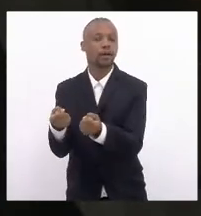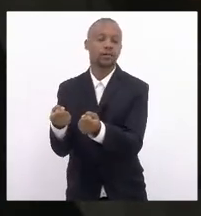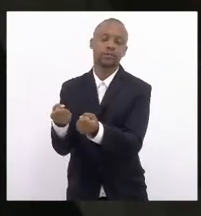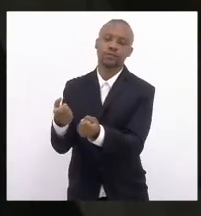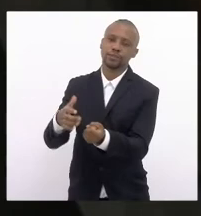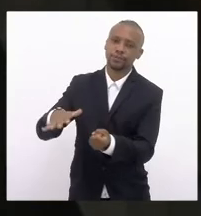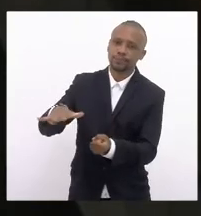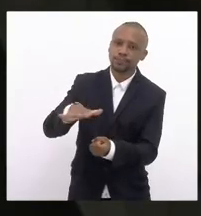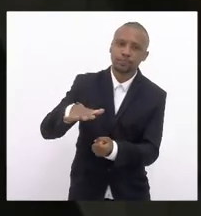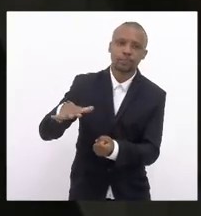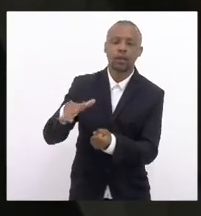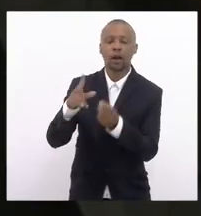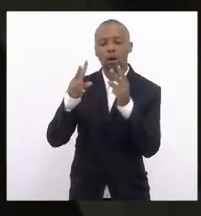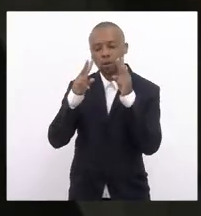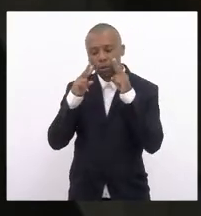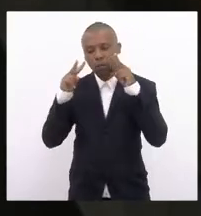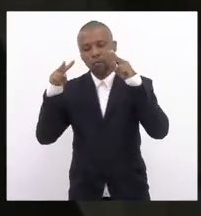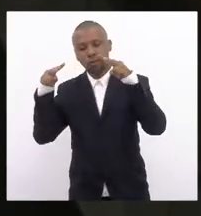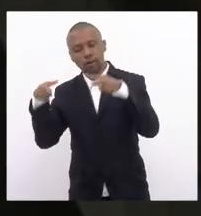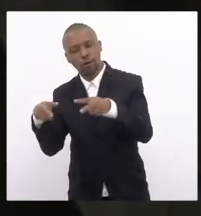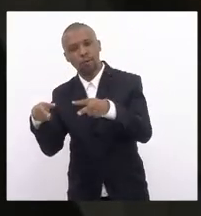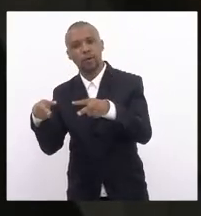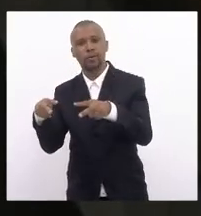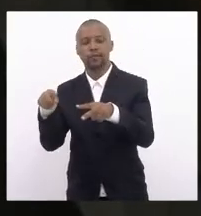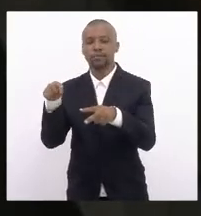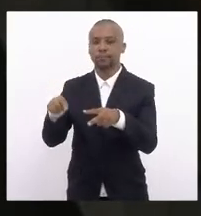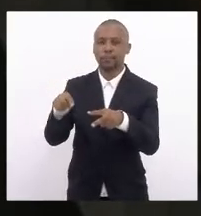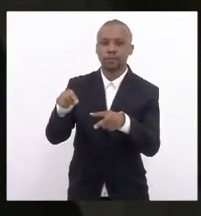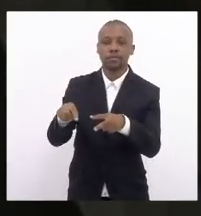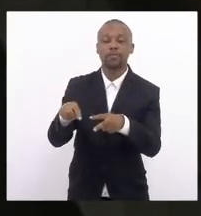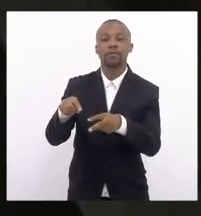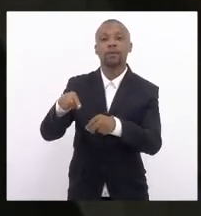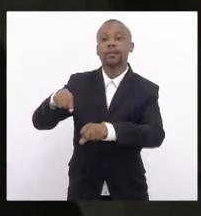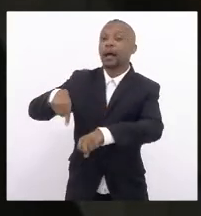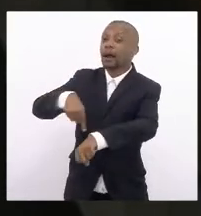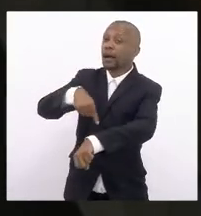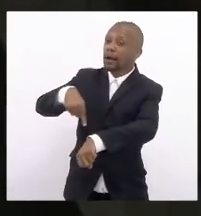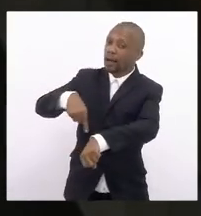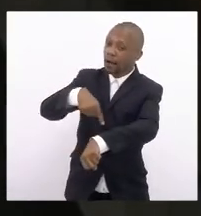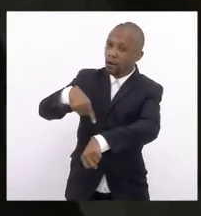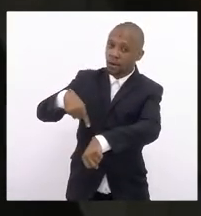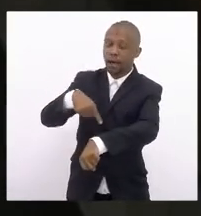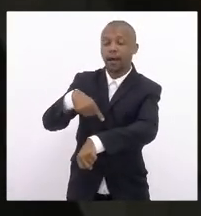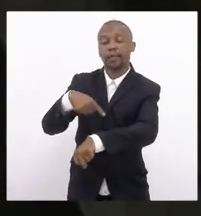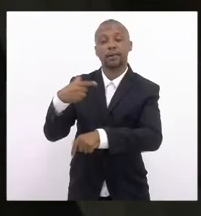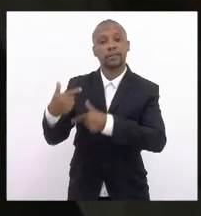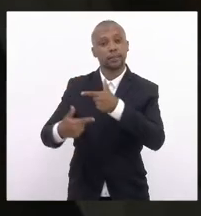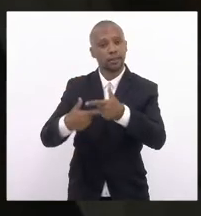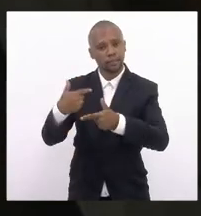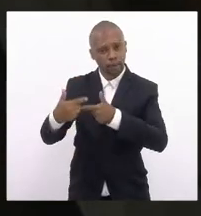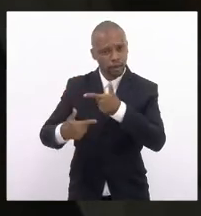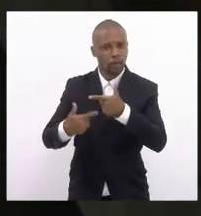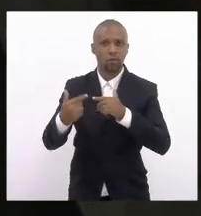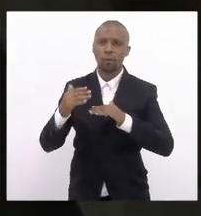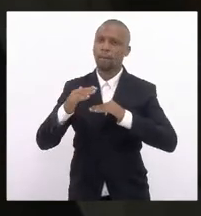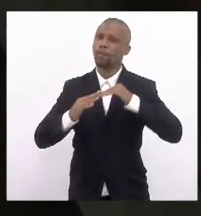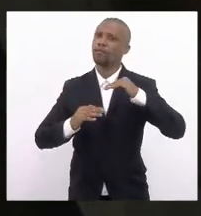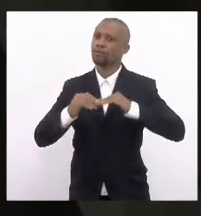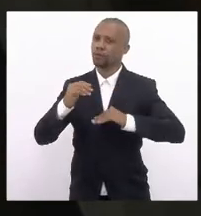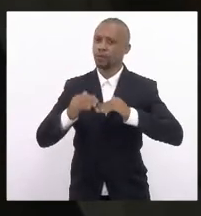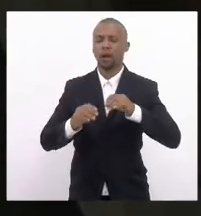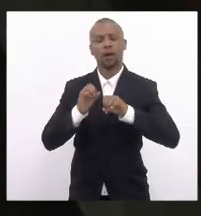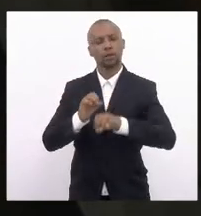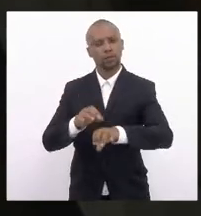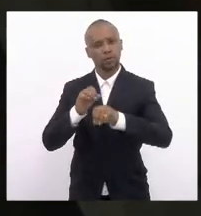o reconhecimento da carga horária exercida por profissionais da educação dessas escolas quando